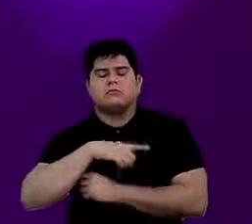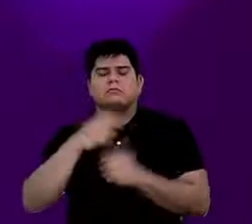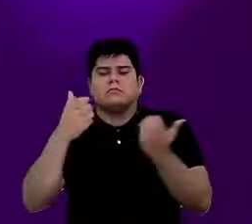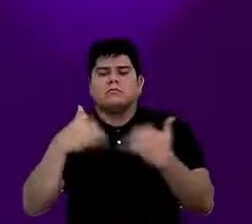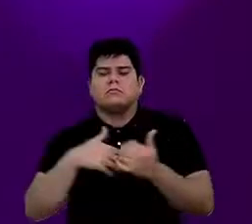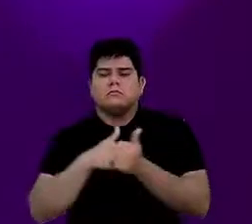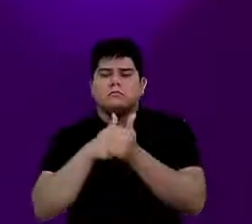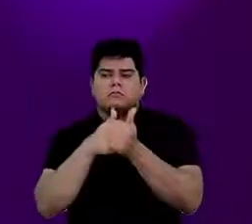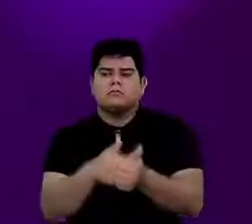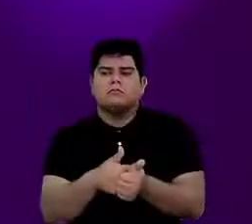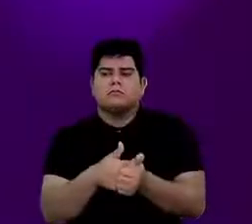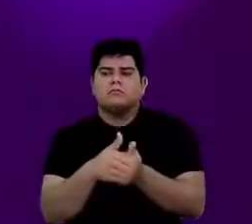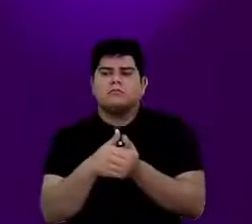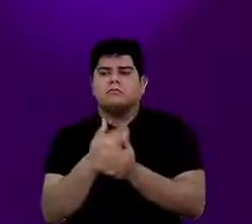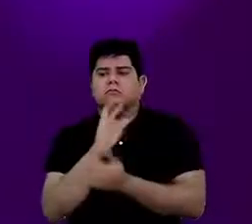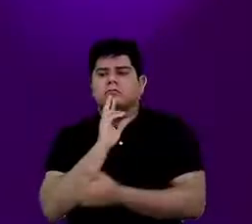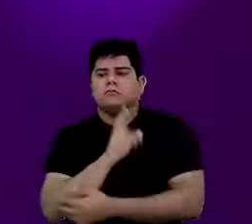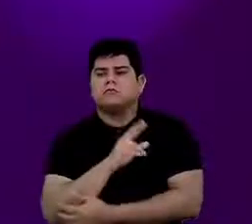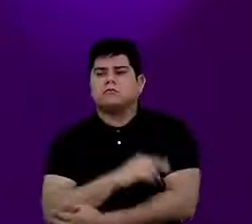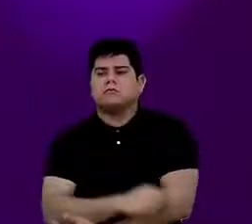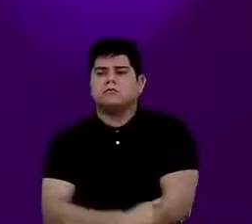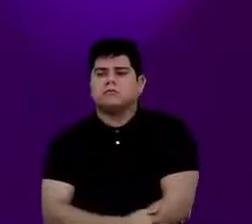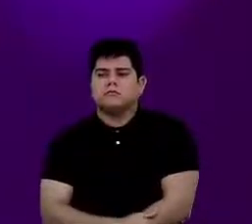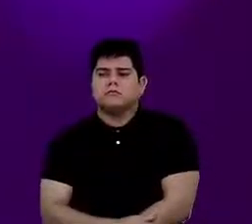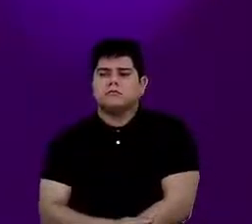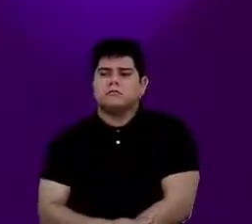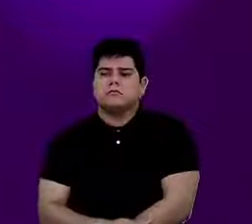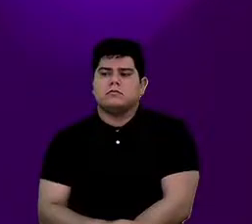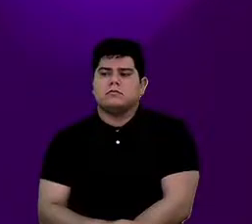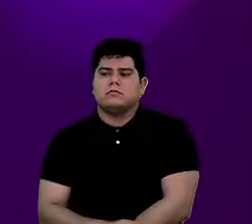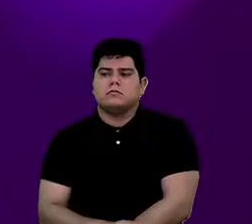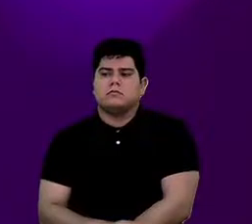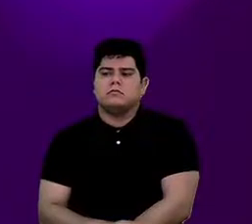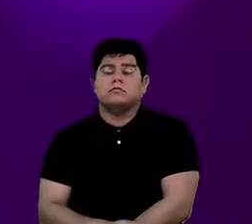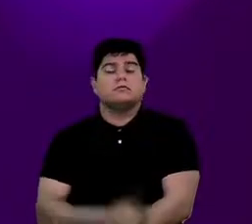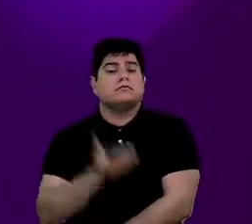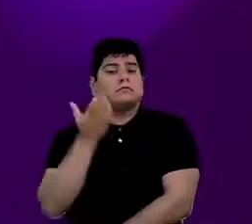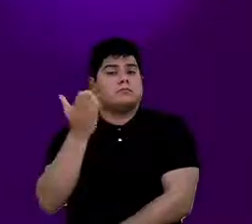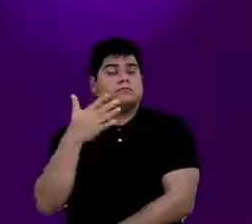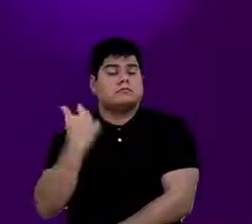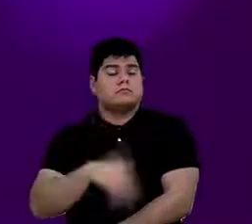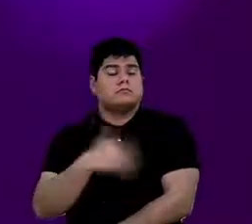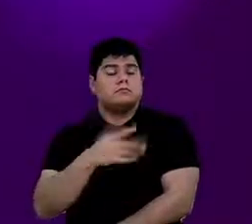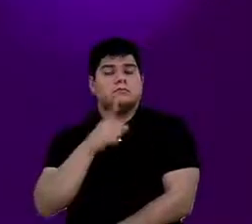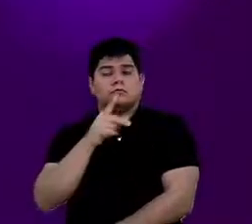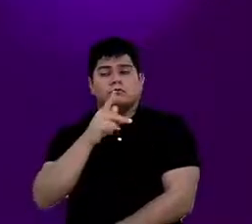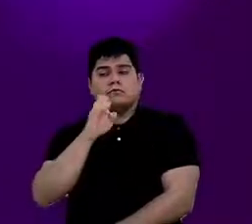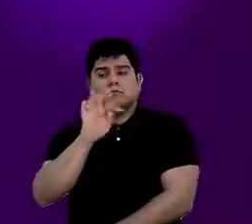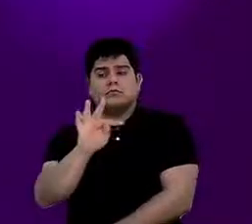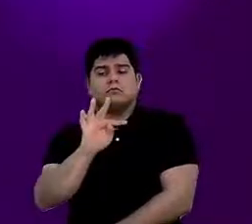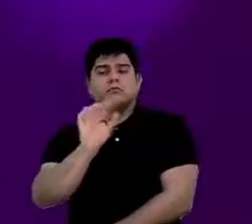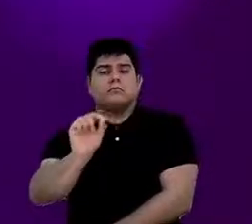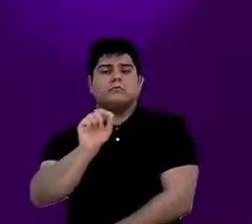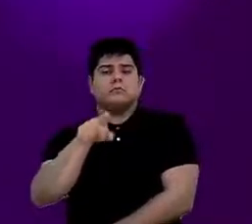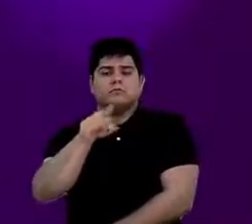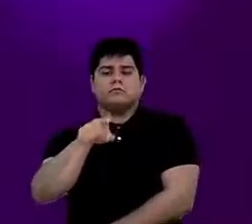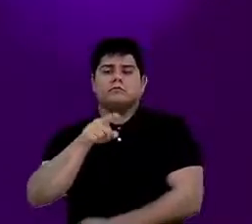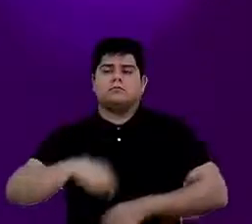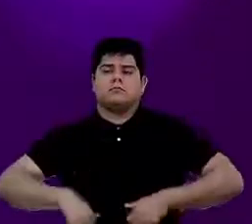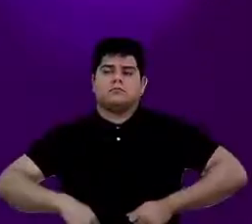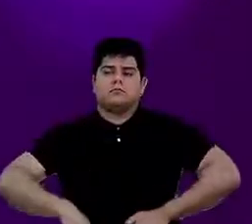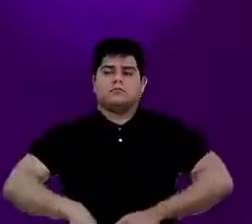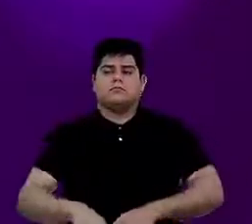acompanhamento da resposta. E uma das grandes utilizações do PET, a gente usa muito no Vitória, é